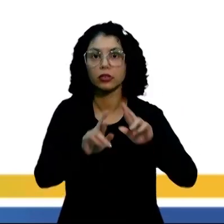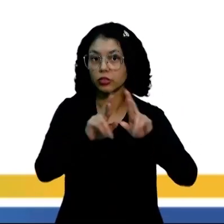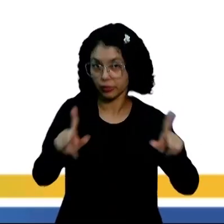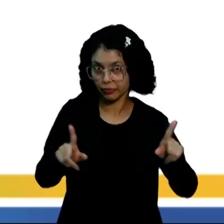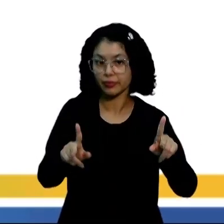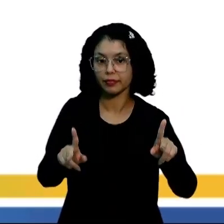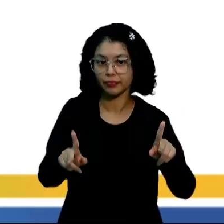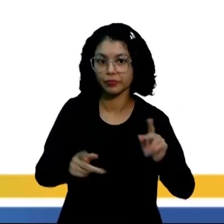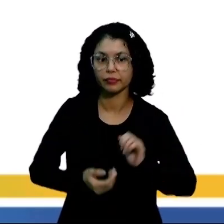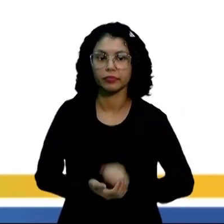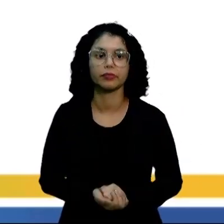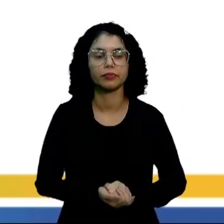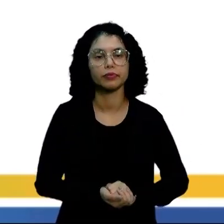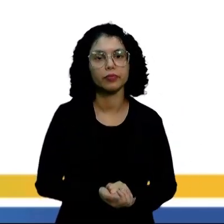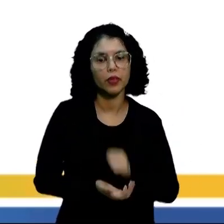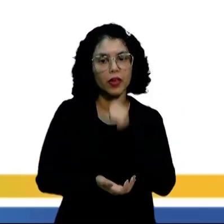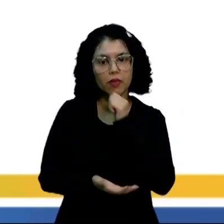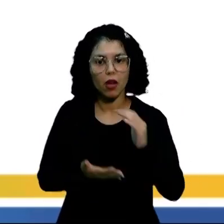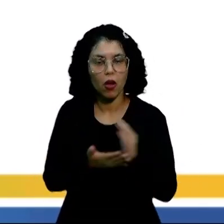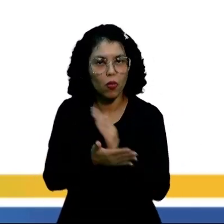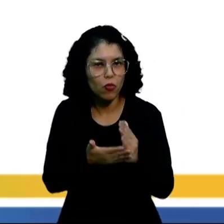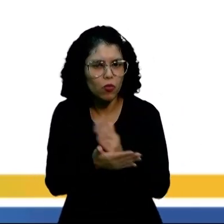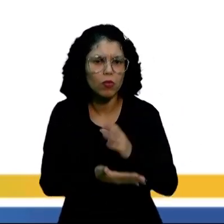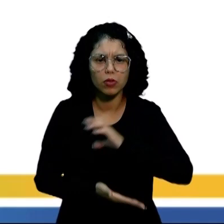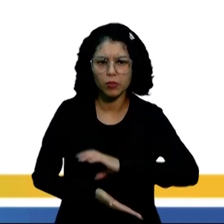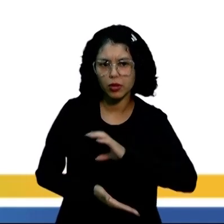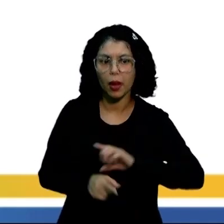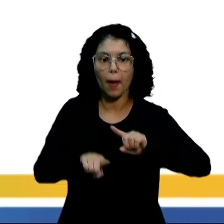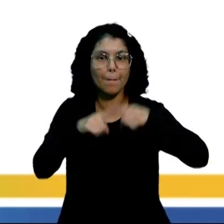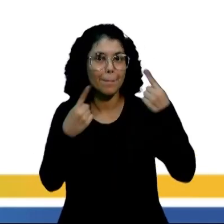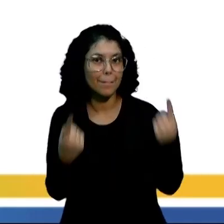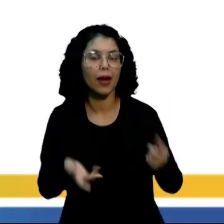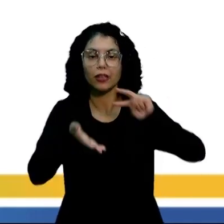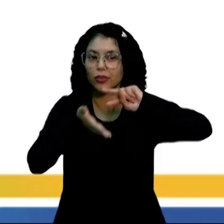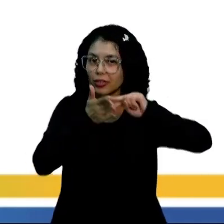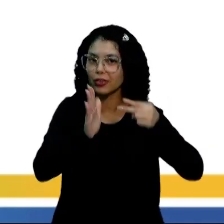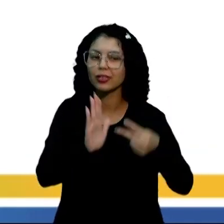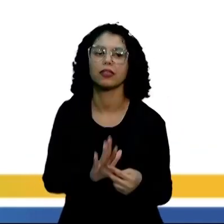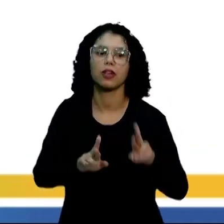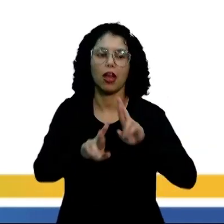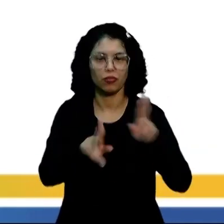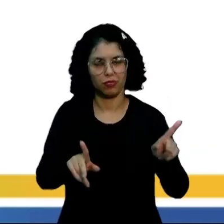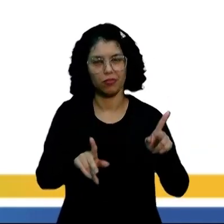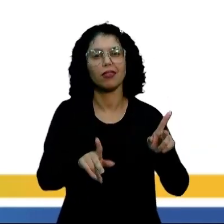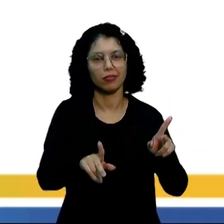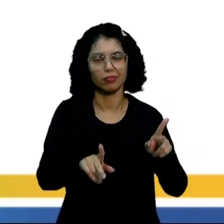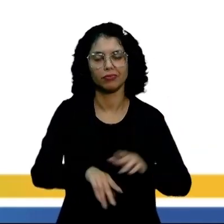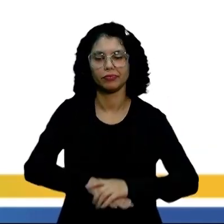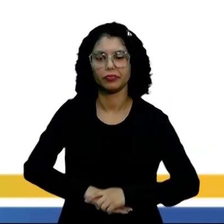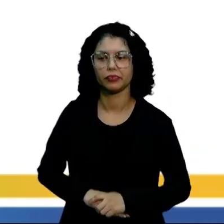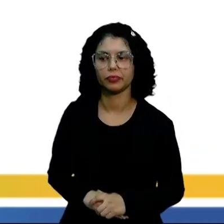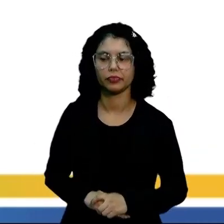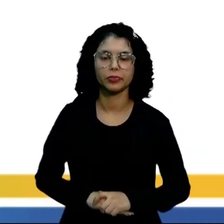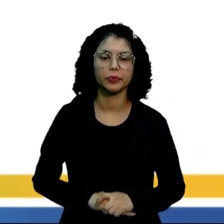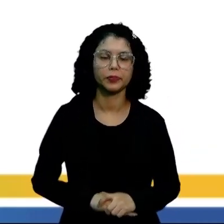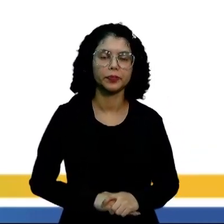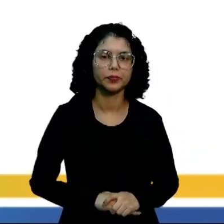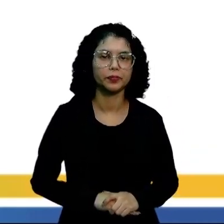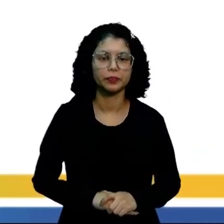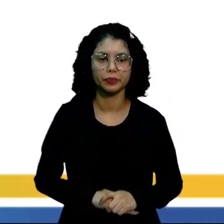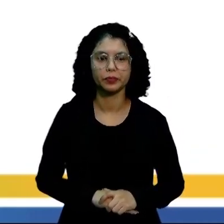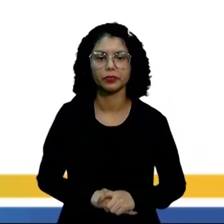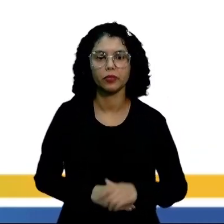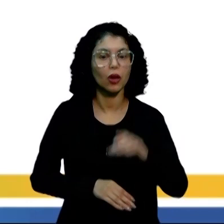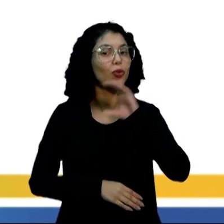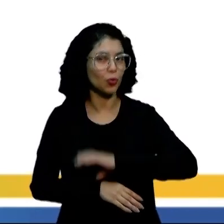escrita semelhante a algumas palavras da língua portuguesa, porém o seu significado se difere totalmente